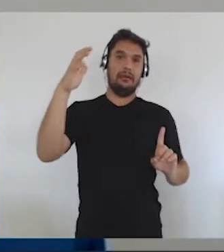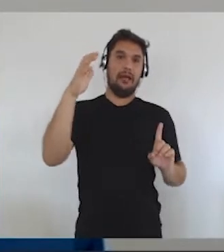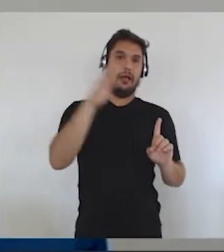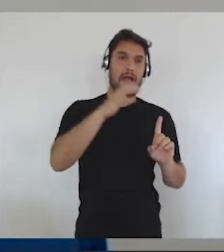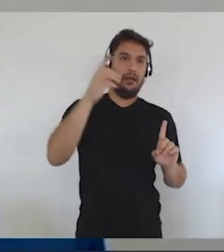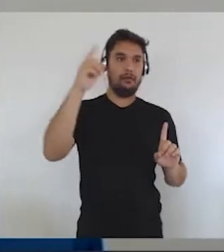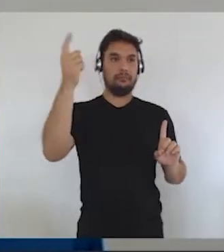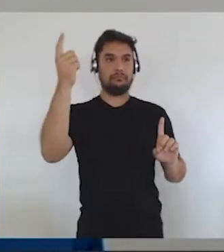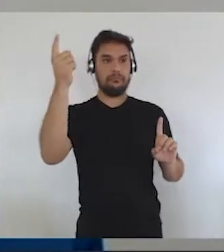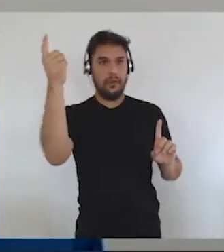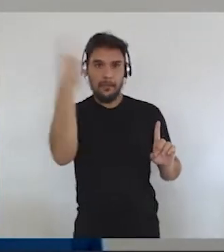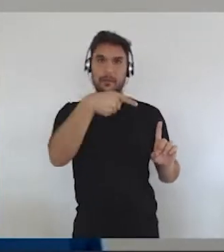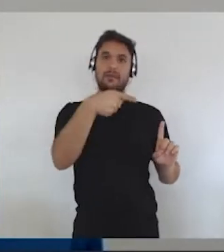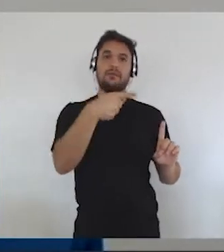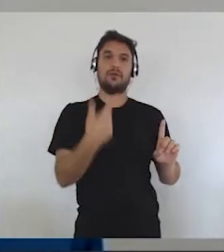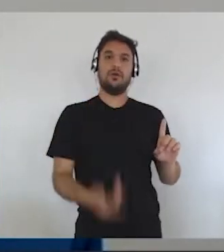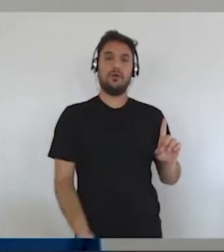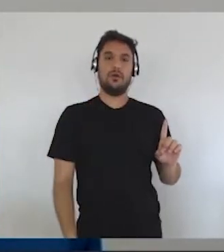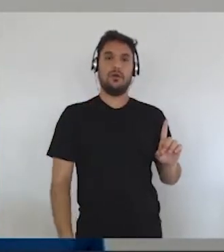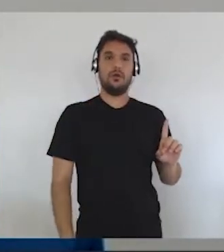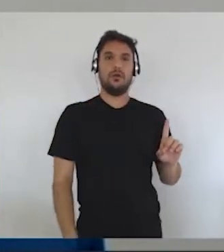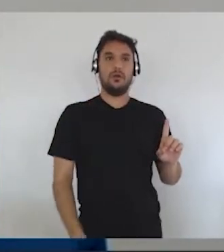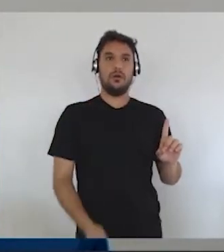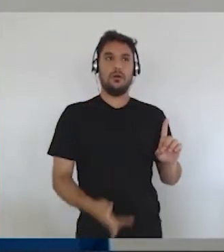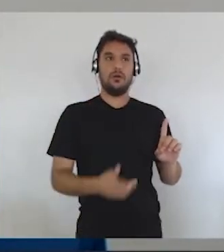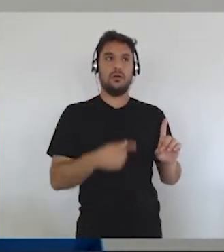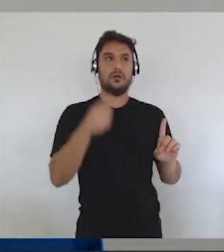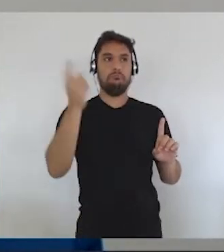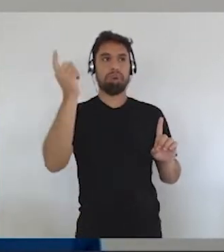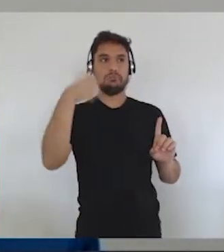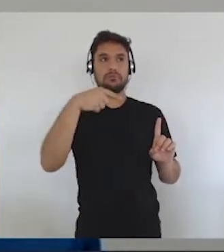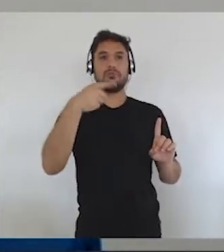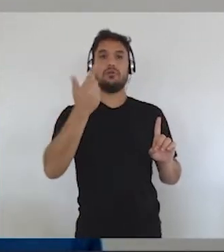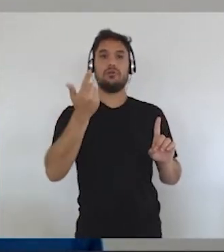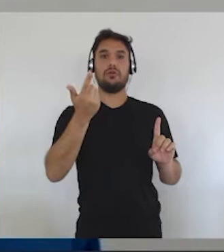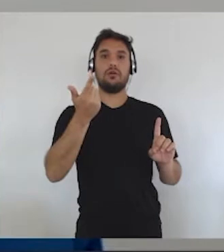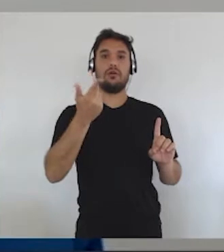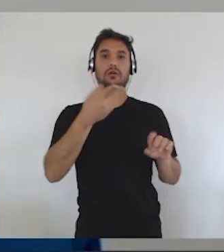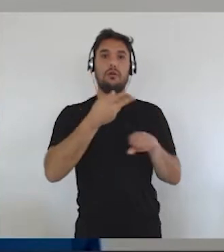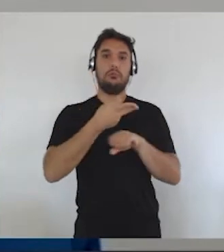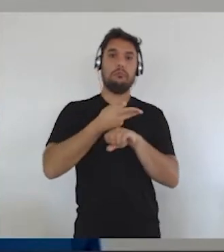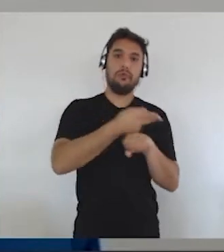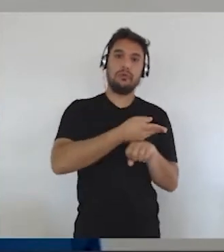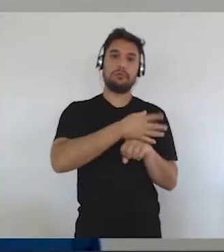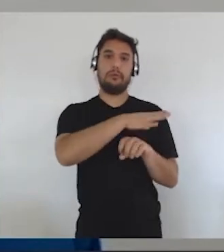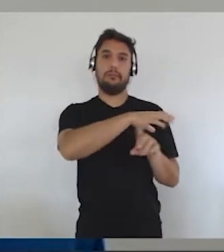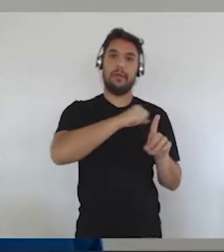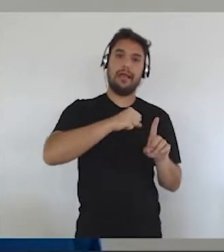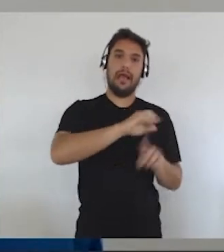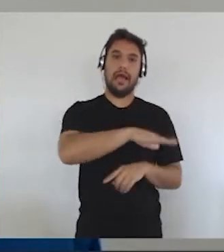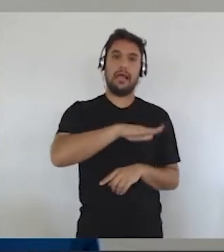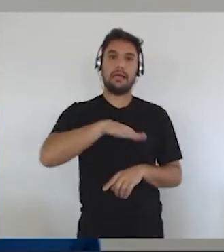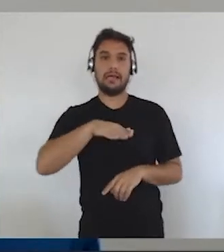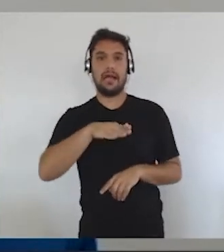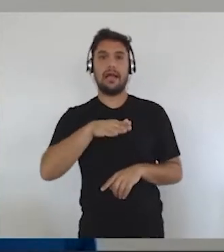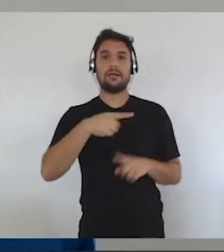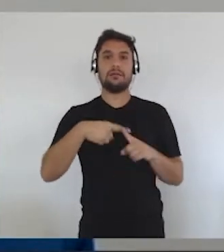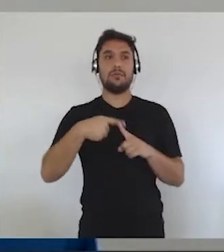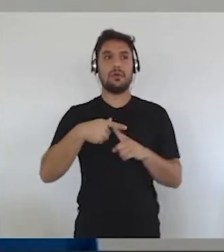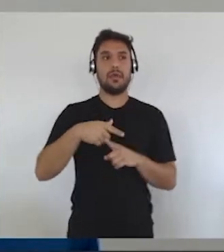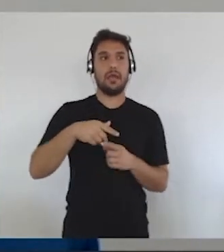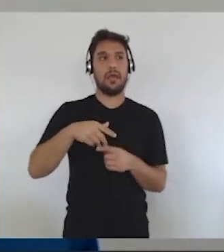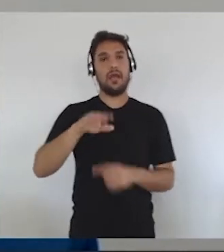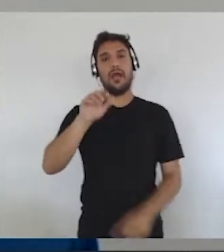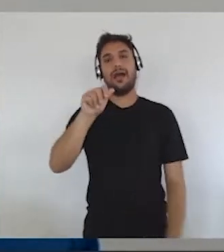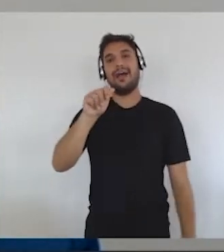mãe, que veio com as crianças para o Brasil, de que iria pleitear a busca e apreensão das crianças, com base na Convenção da Haia